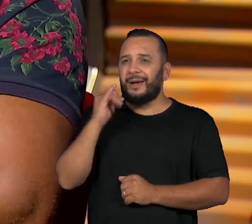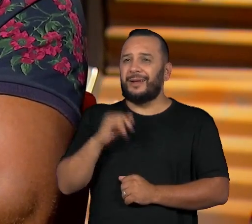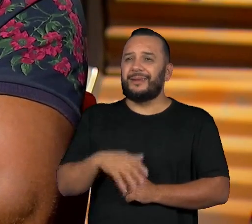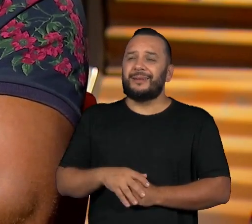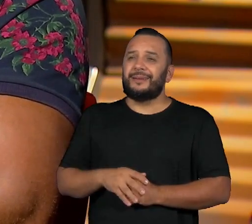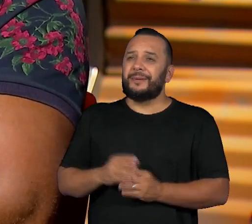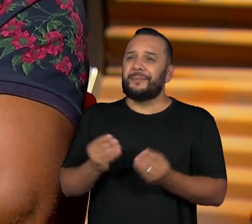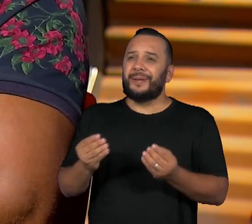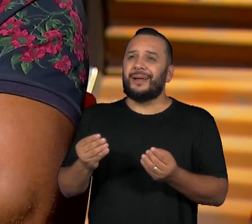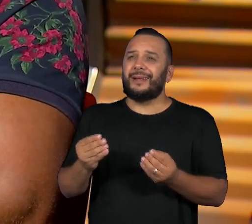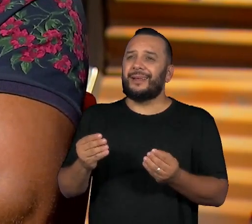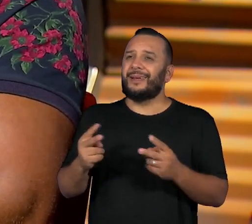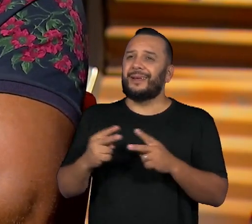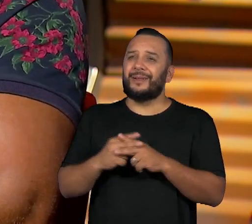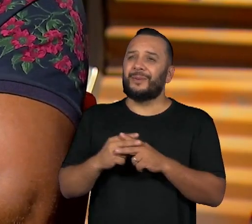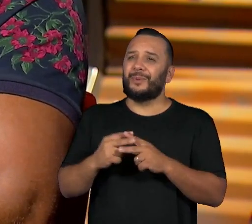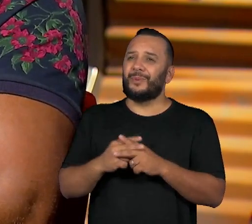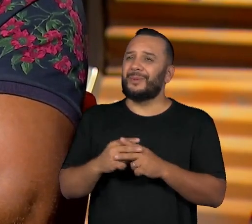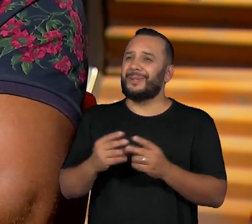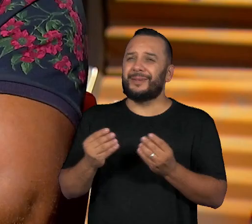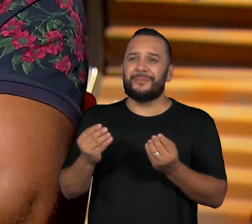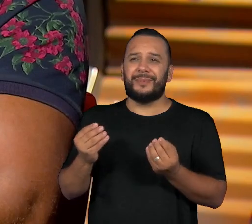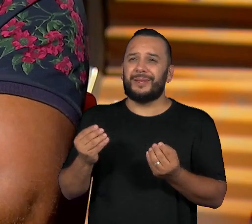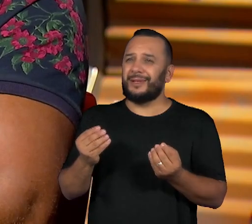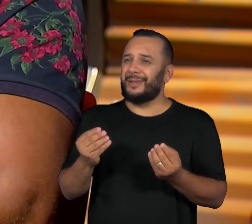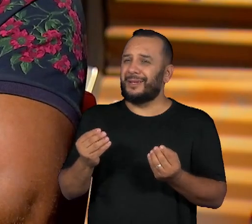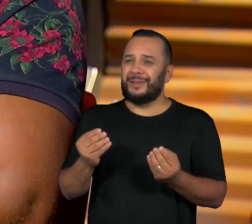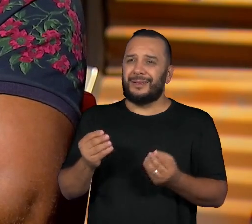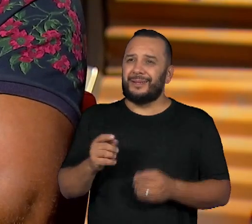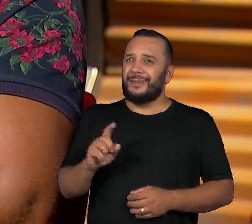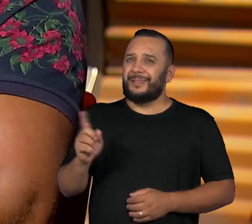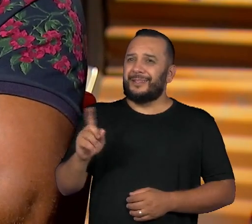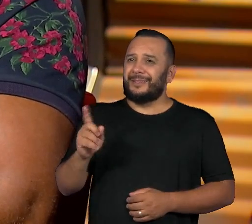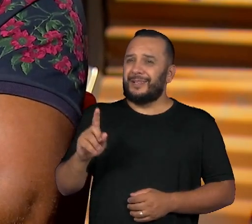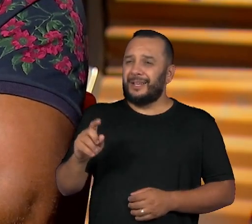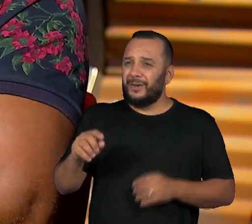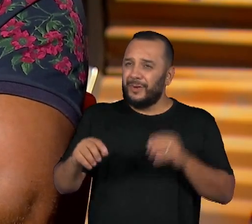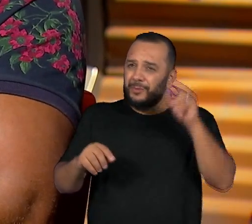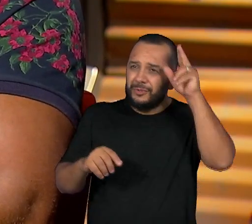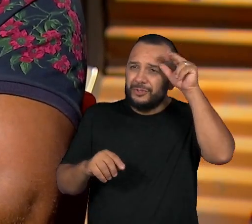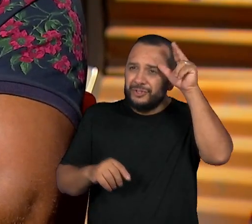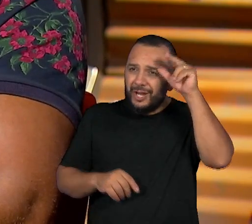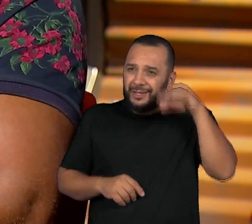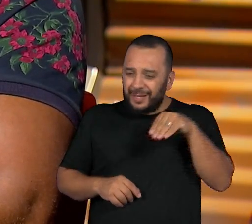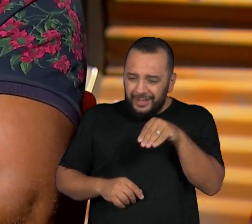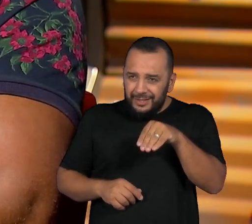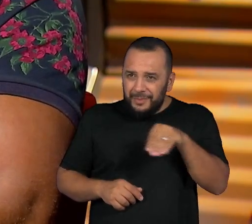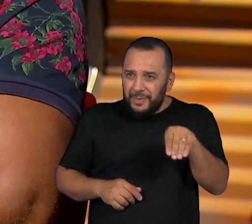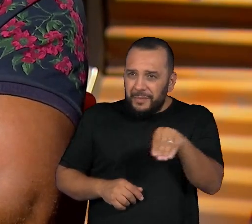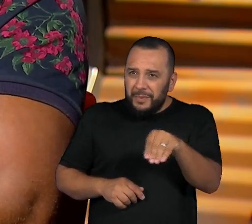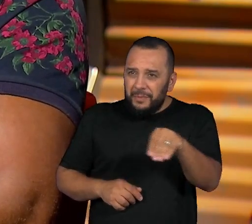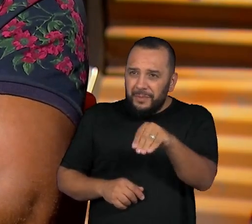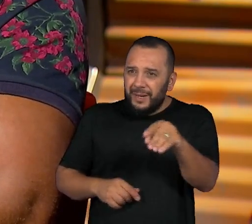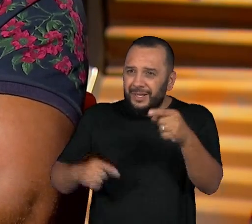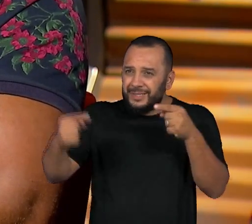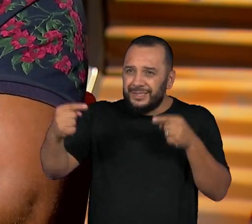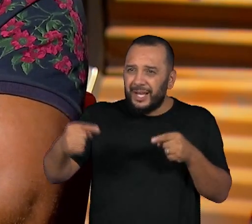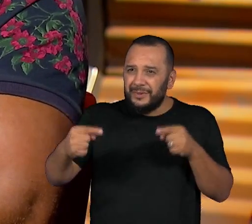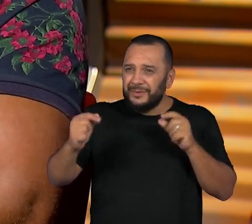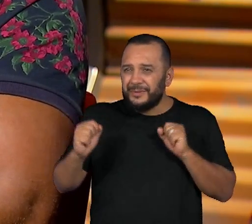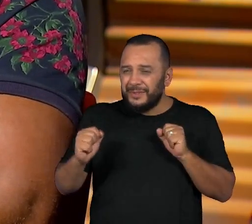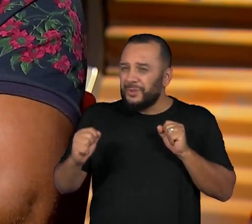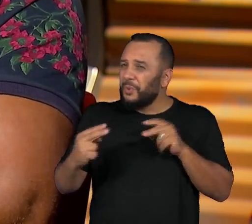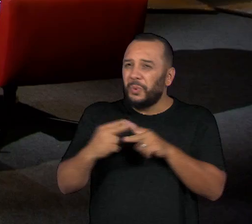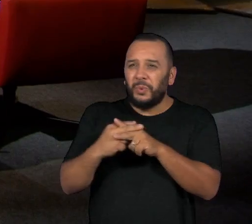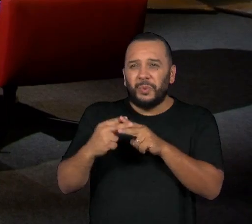quê? Pra quê? Não, vamos jogar um xadrez. No xadrez eu te enfrento. Mas esse negócio de